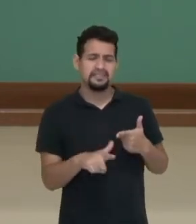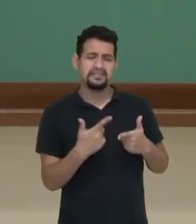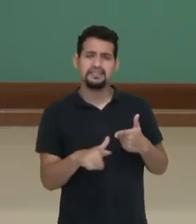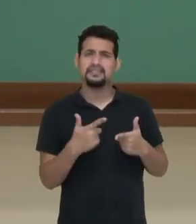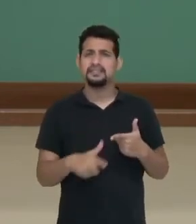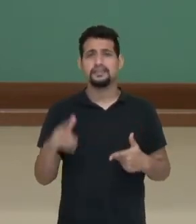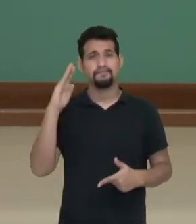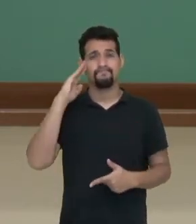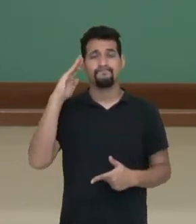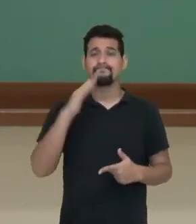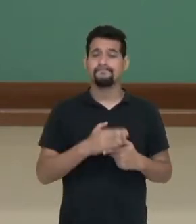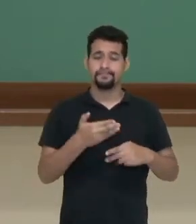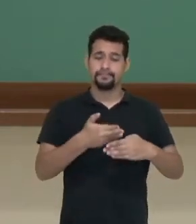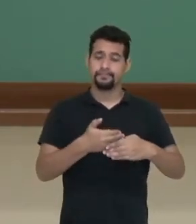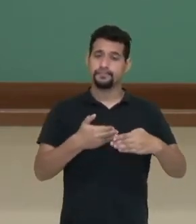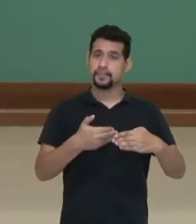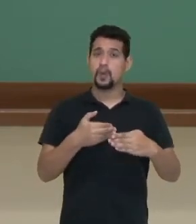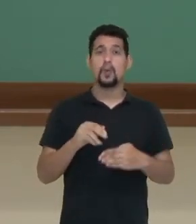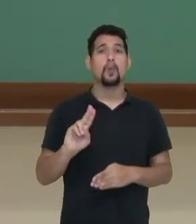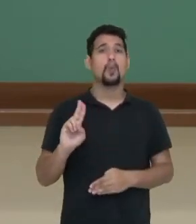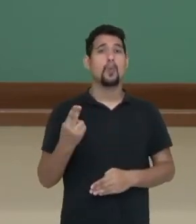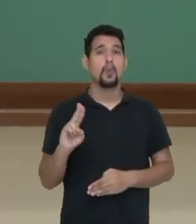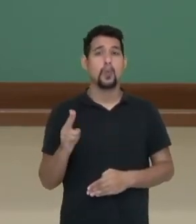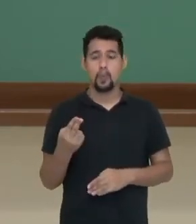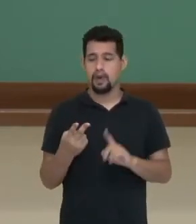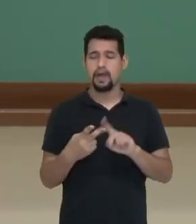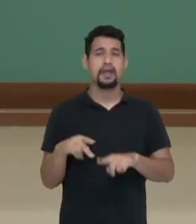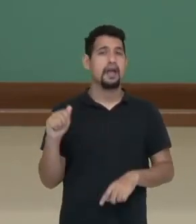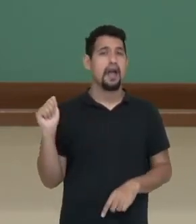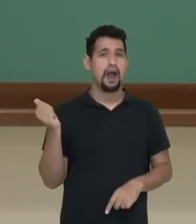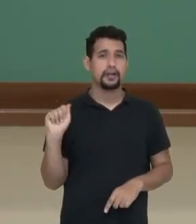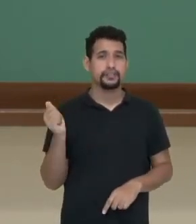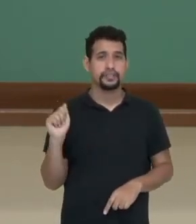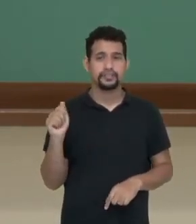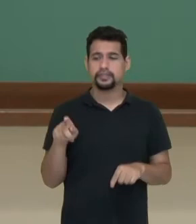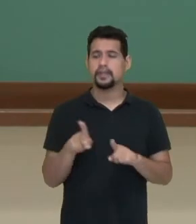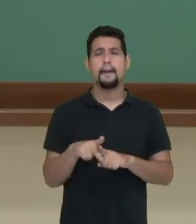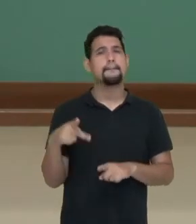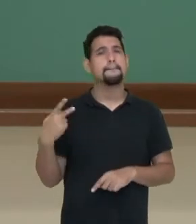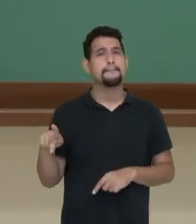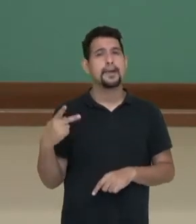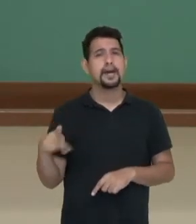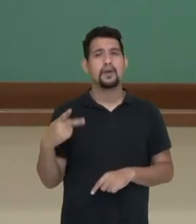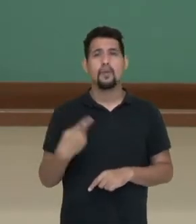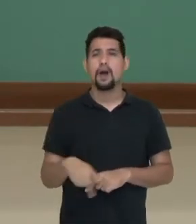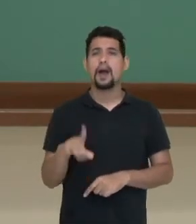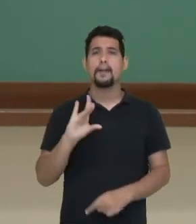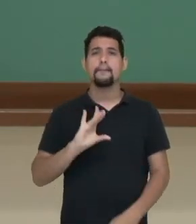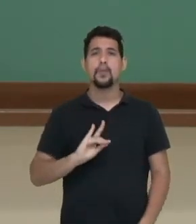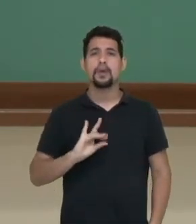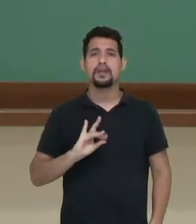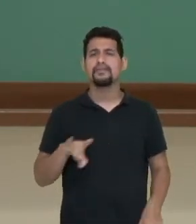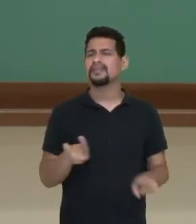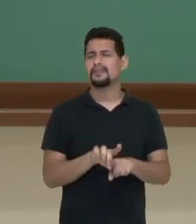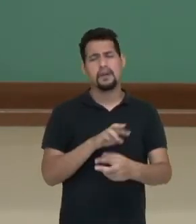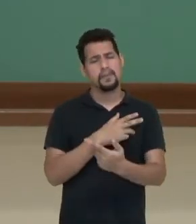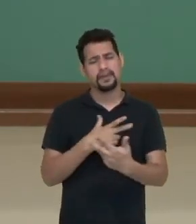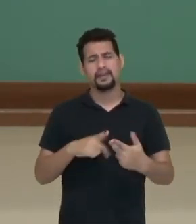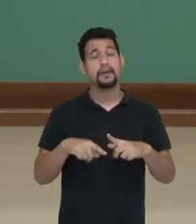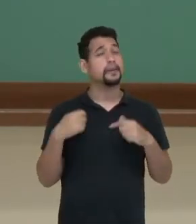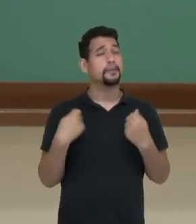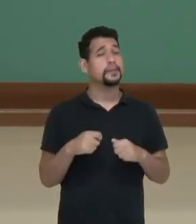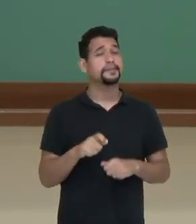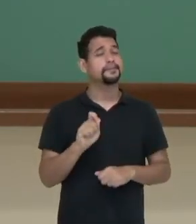na região da fronteira, com o Uruguai, com a Argentina, com o Paraguai, com a Bolívia, e que foi-se